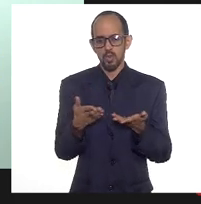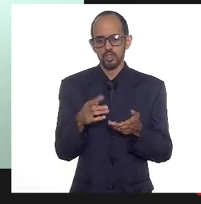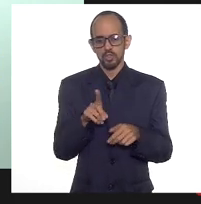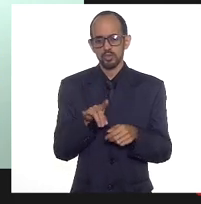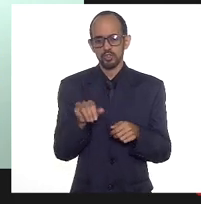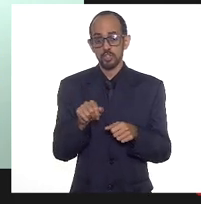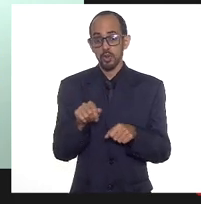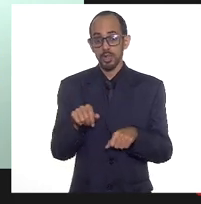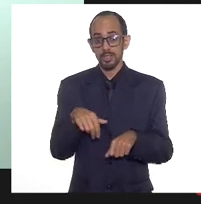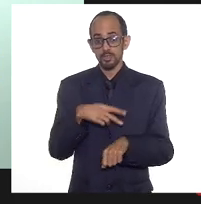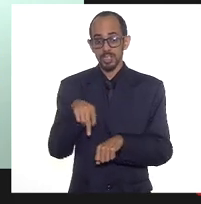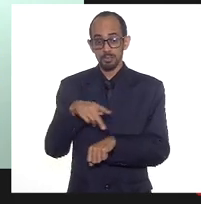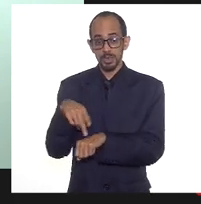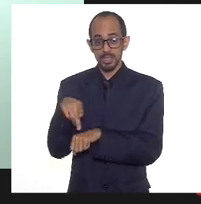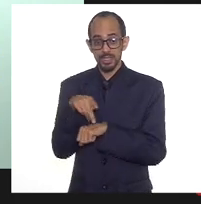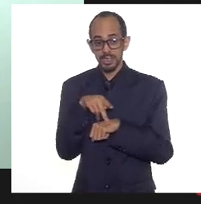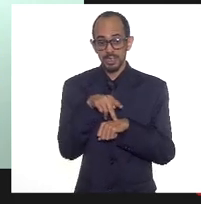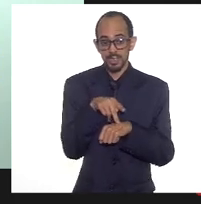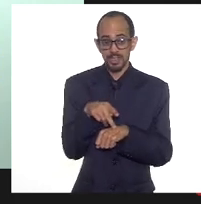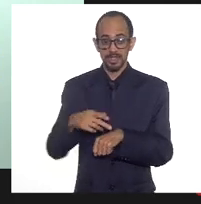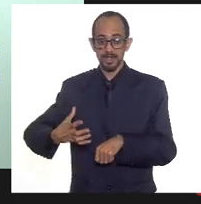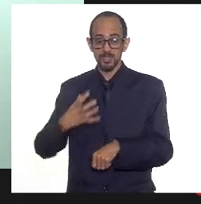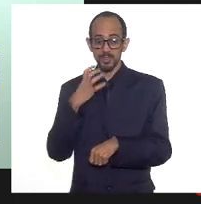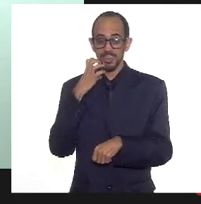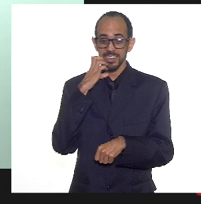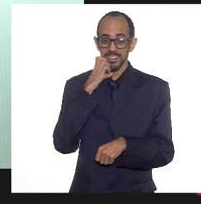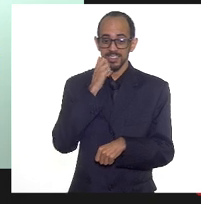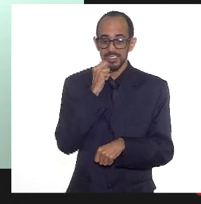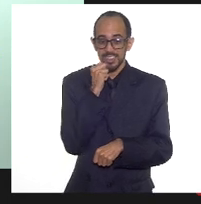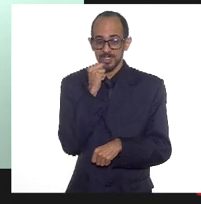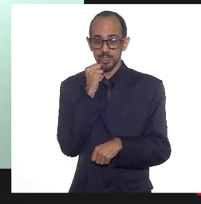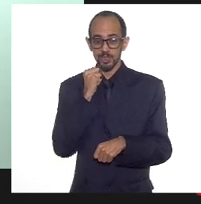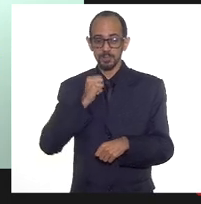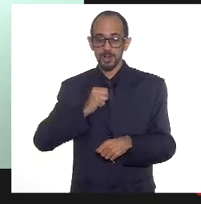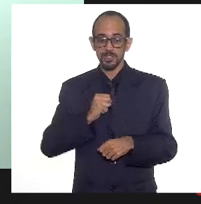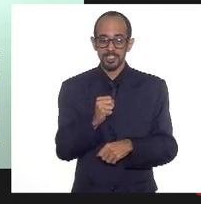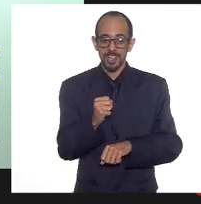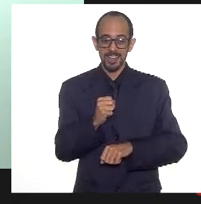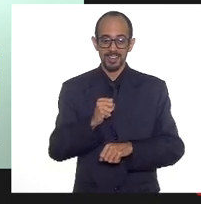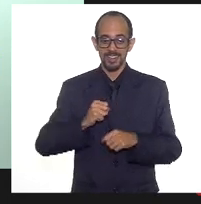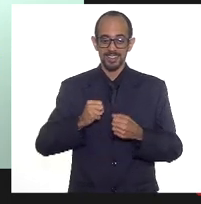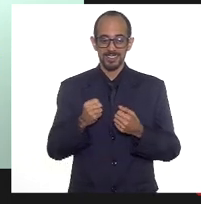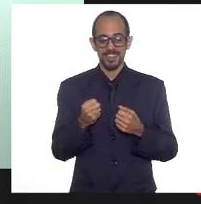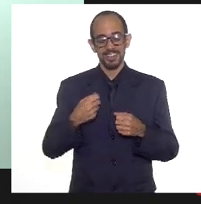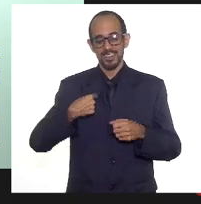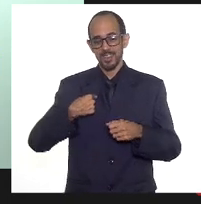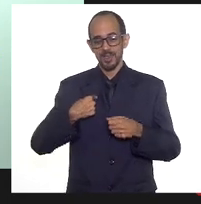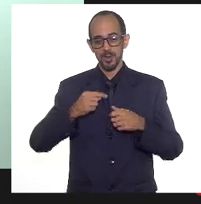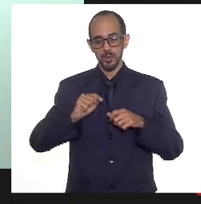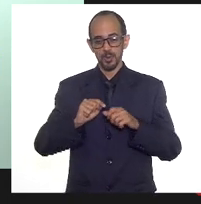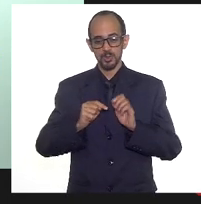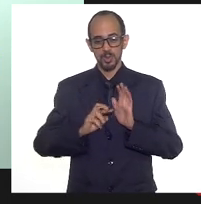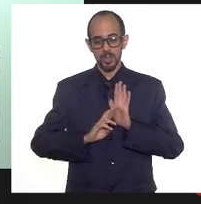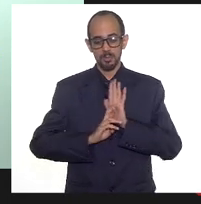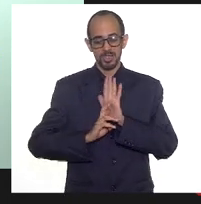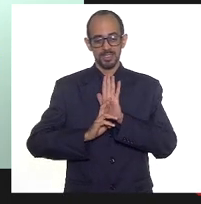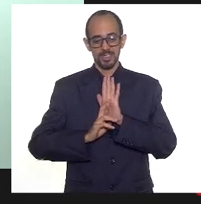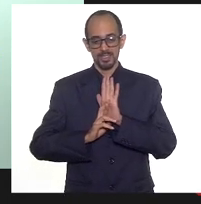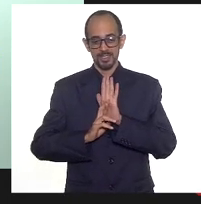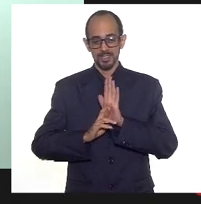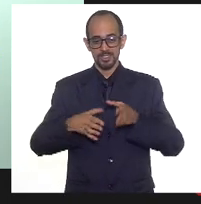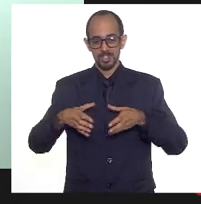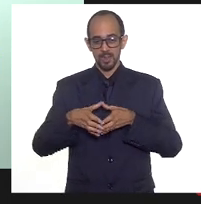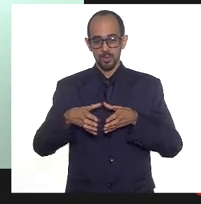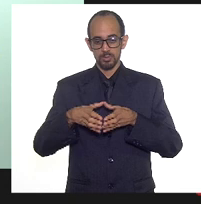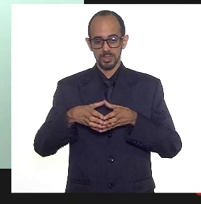e militante como sou, e presidente da Frente Parlamentar da Adoção aqui na casa, a Lege nos pediu, eu